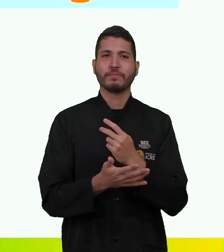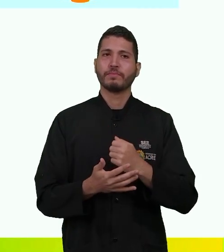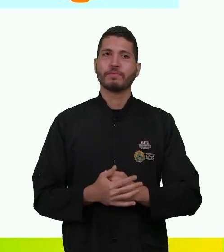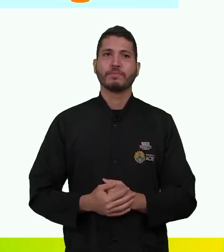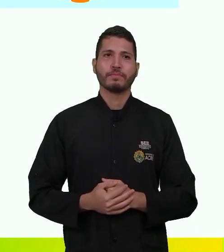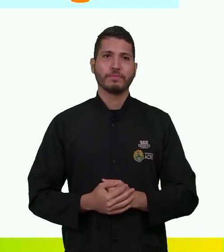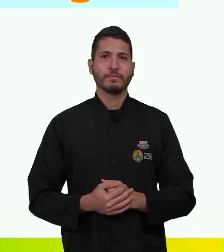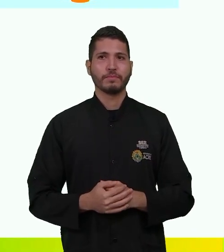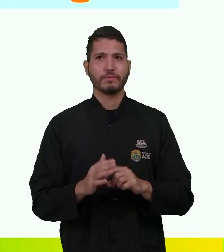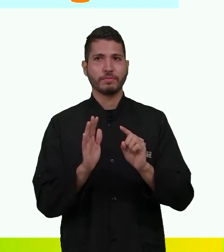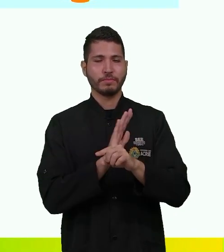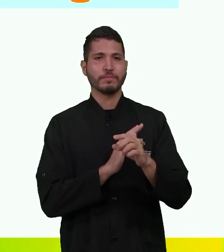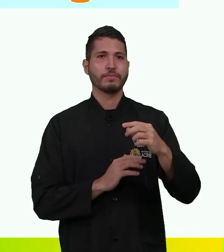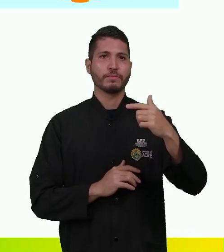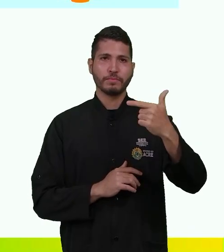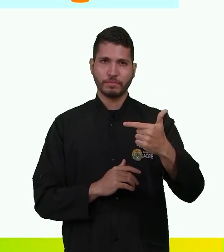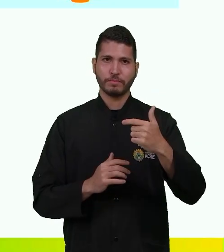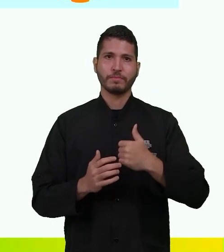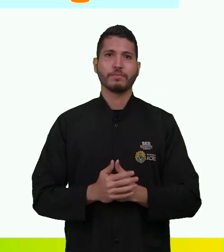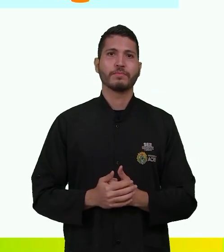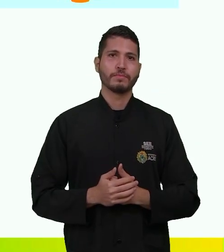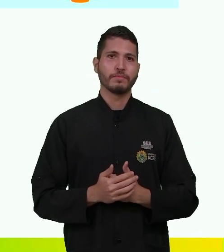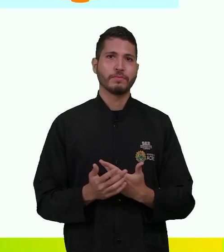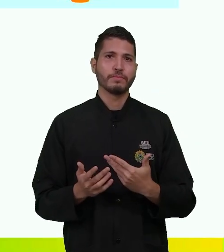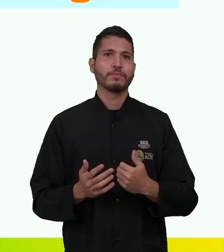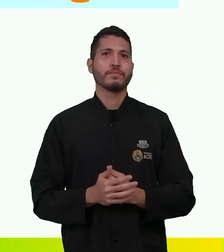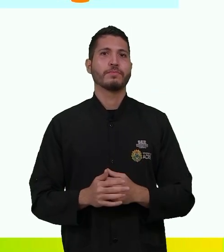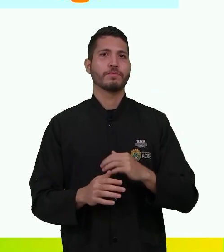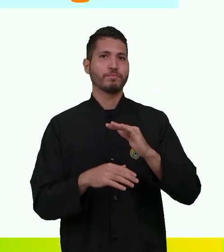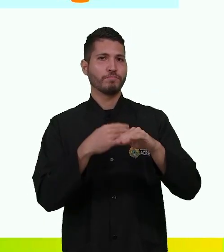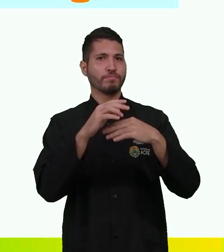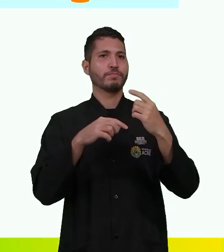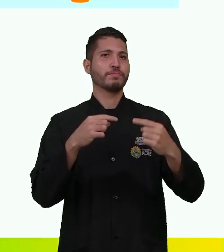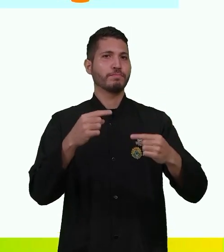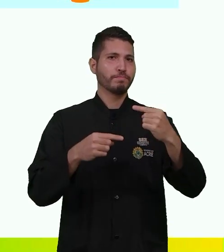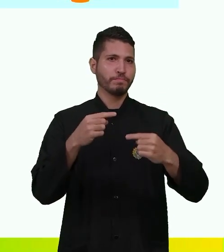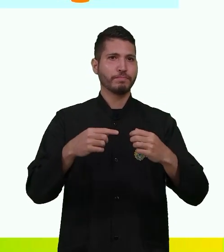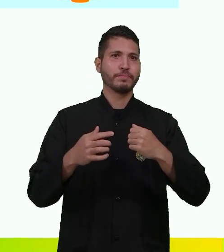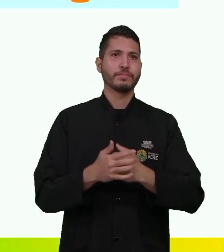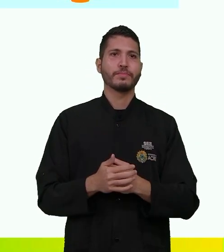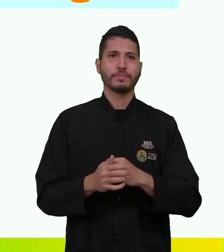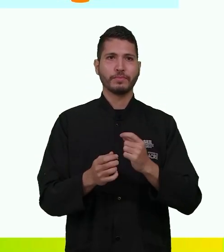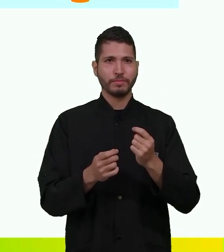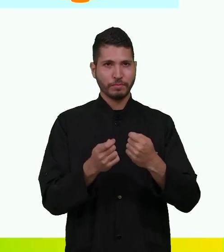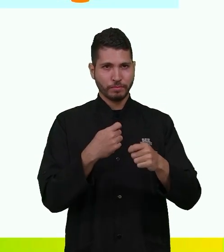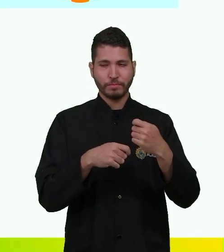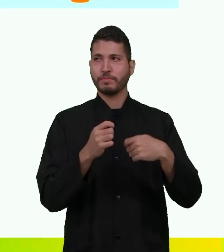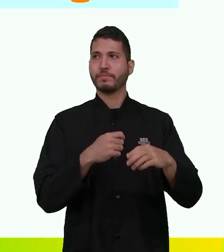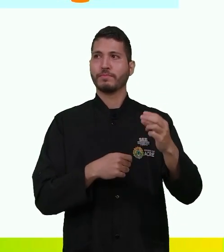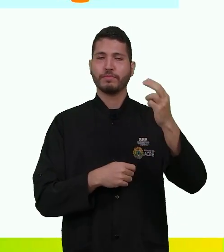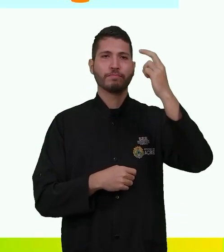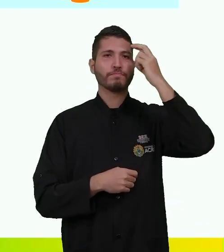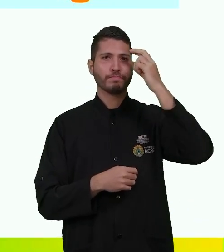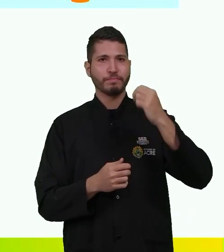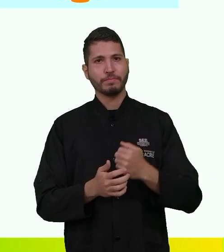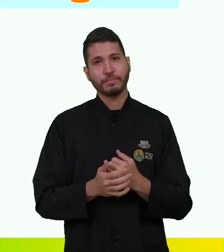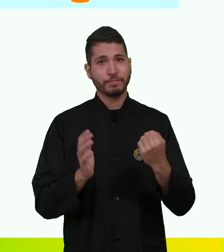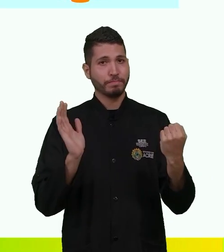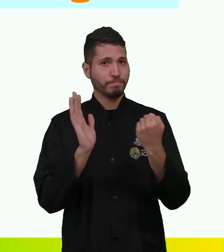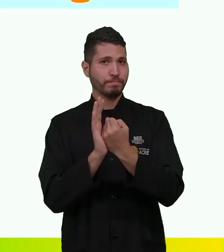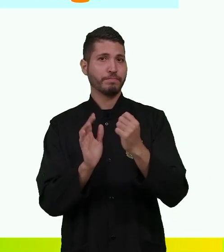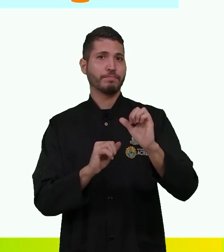B. A número 2 diz o seguinte: como é chamado o processo político, econômico e cultural que marca